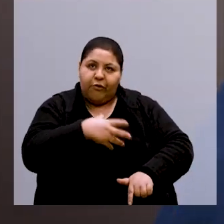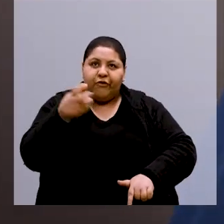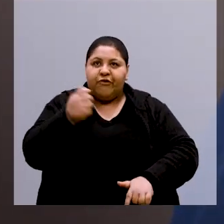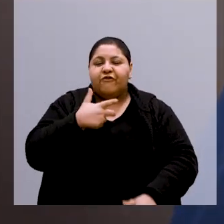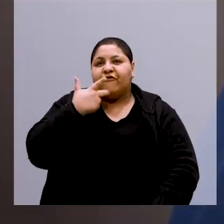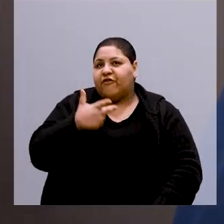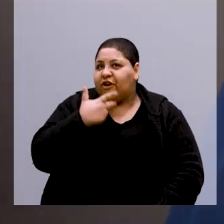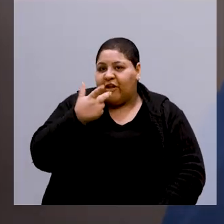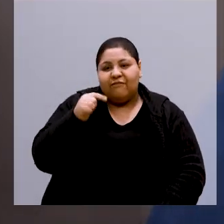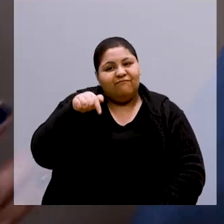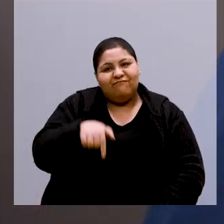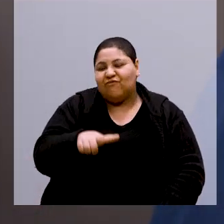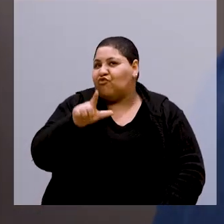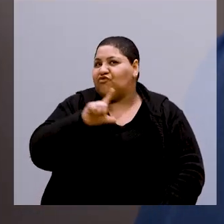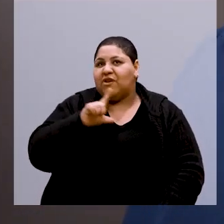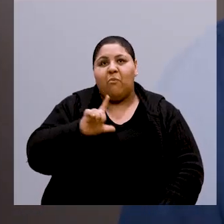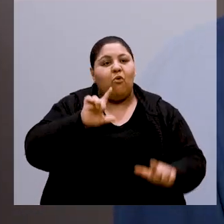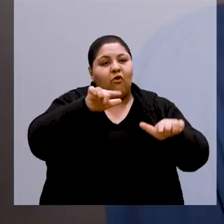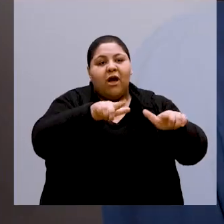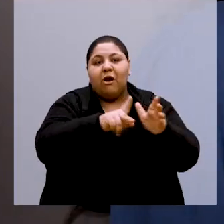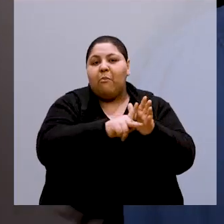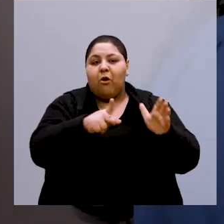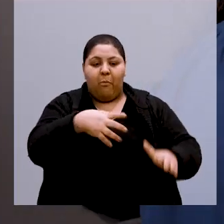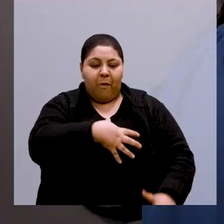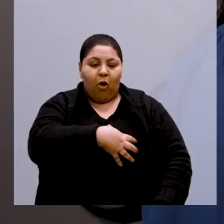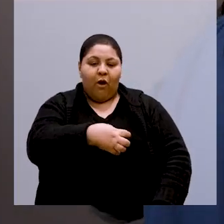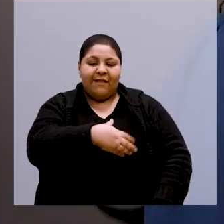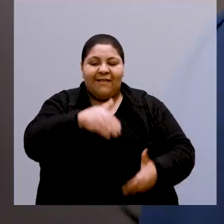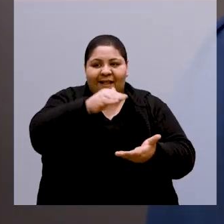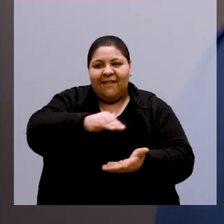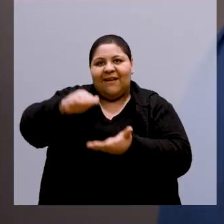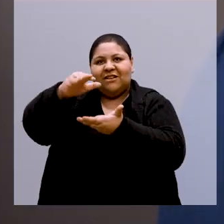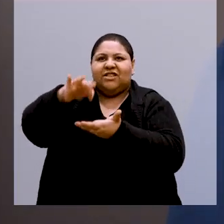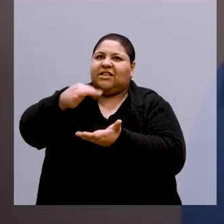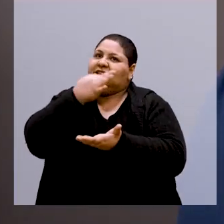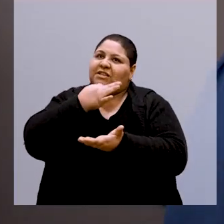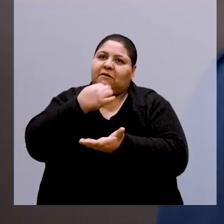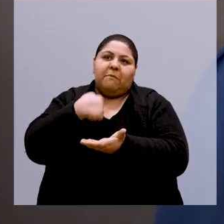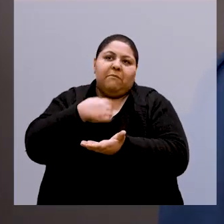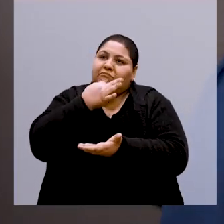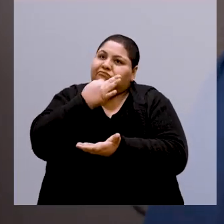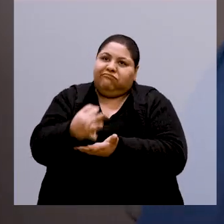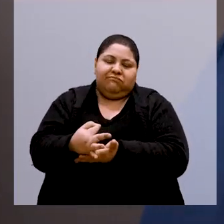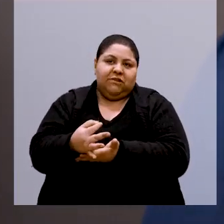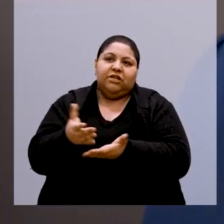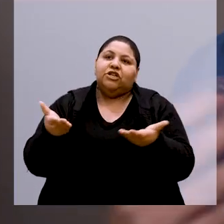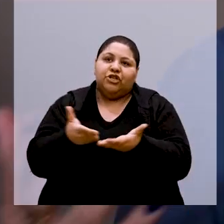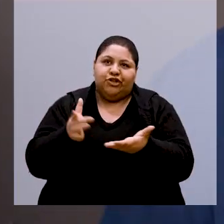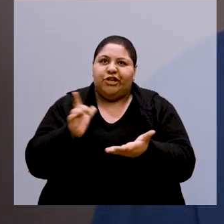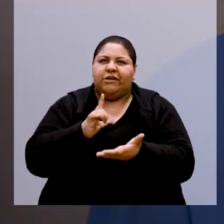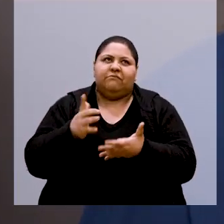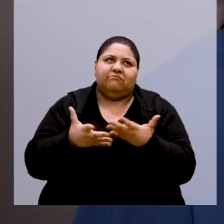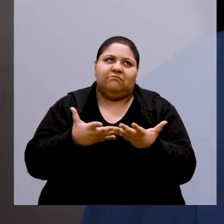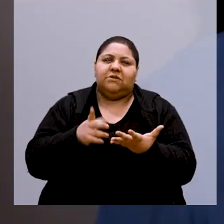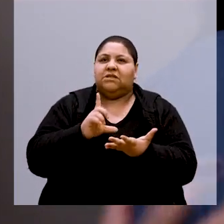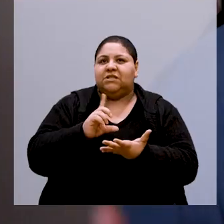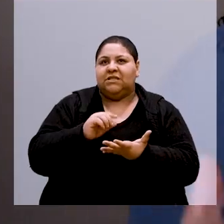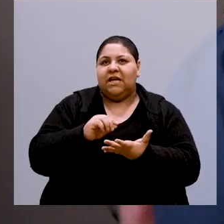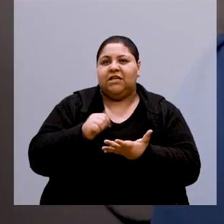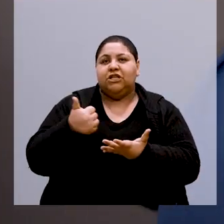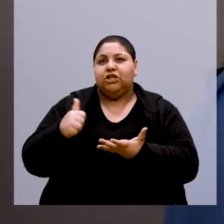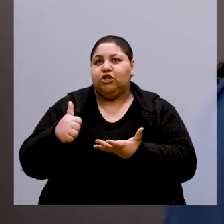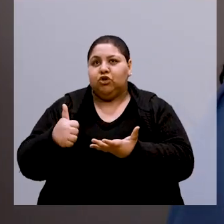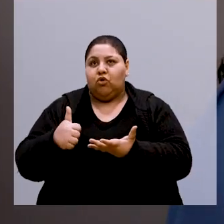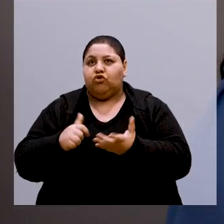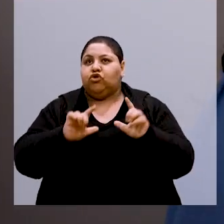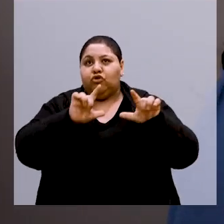tinha que dizer todos os anos, olha, nós não temos banco de leite ainda em Caxias do Sul, que para mim era um absurdo, porque nós já tínhamos, né, sei lá, 10,